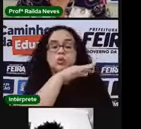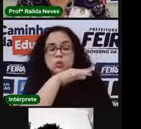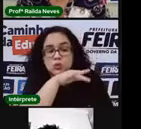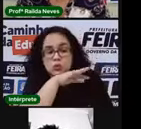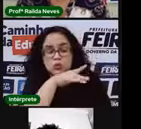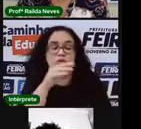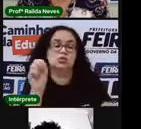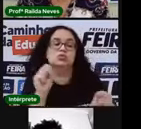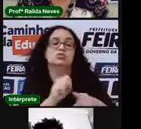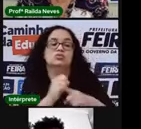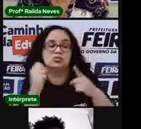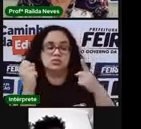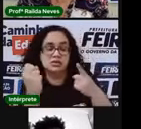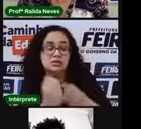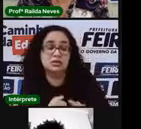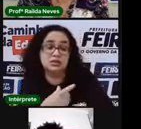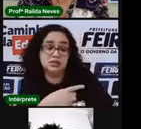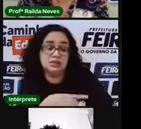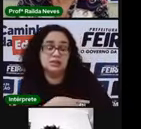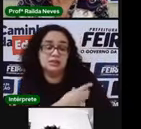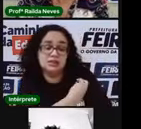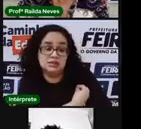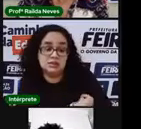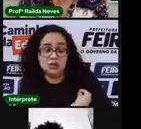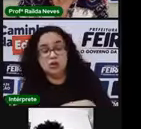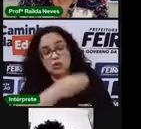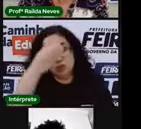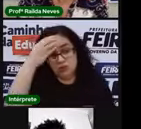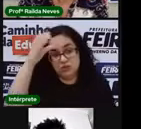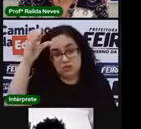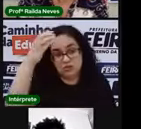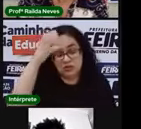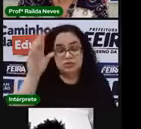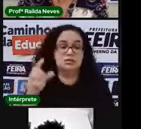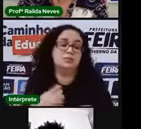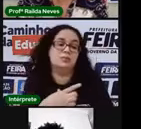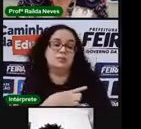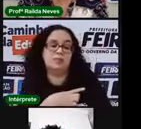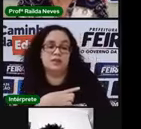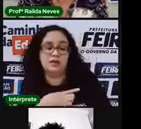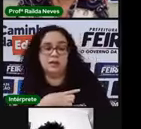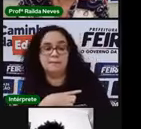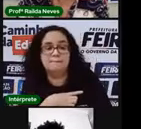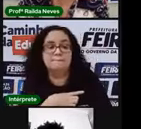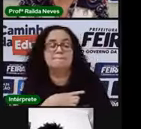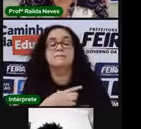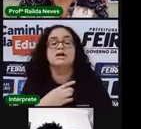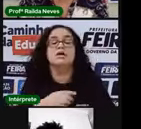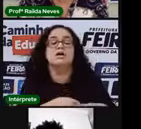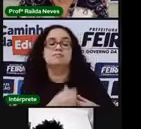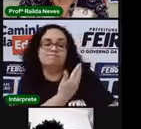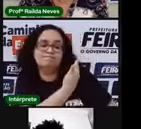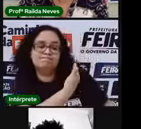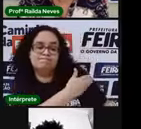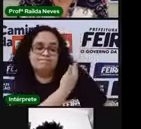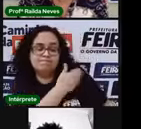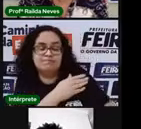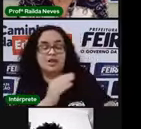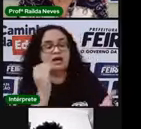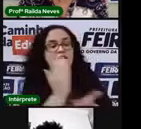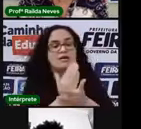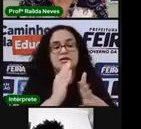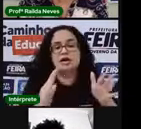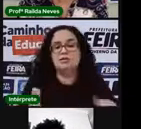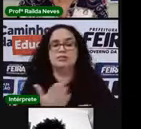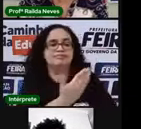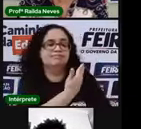socialmente existe, que culturalmente existe, não é? A gente rompe com preconceito. Então, um abraço rompe preconceito.